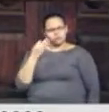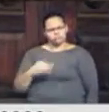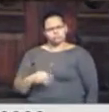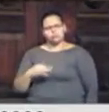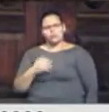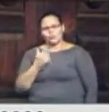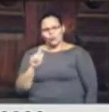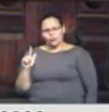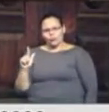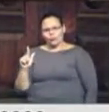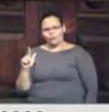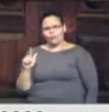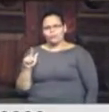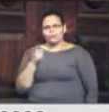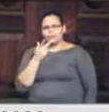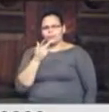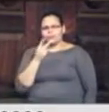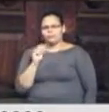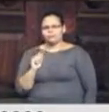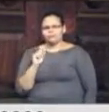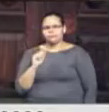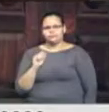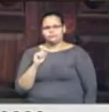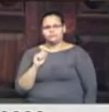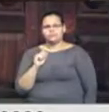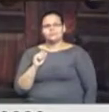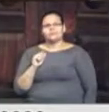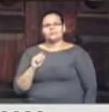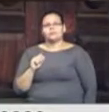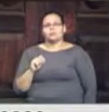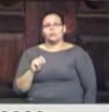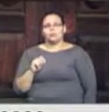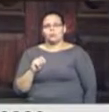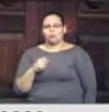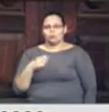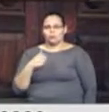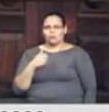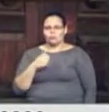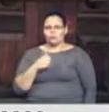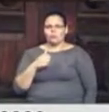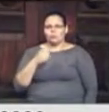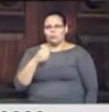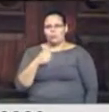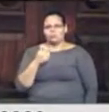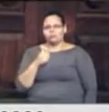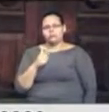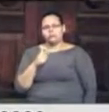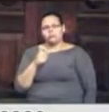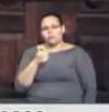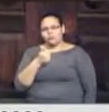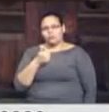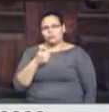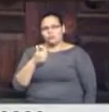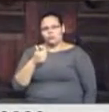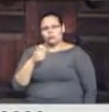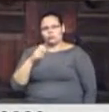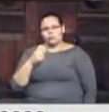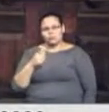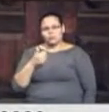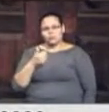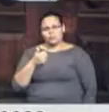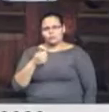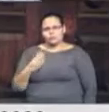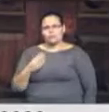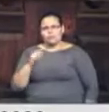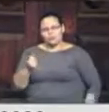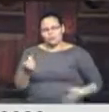medida. E a outra dizendo que o duodécimo para os poderes não é em função do orçamento lá atrás, mas em função